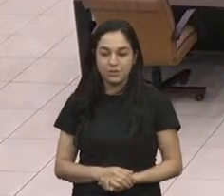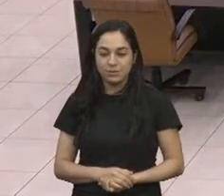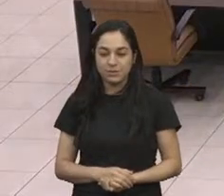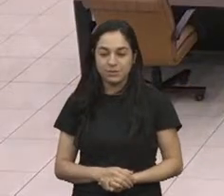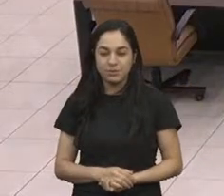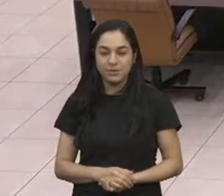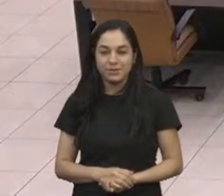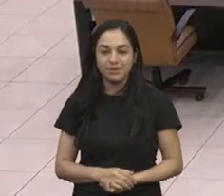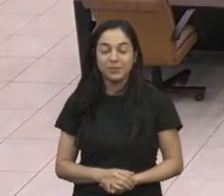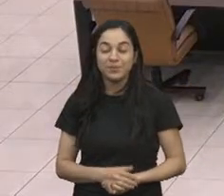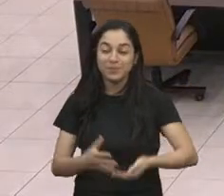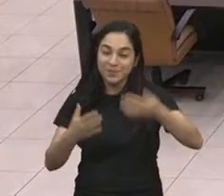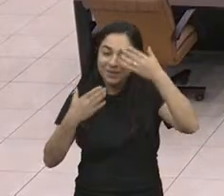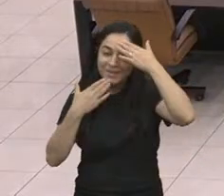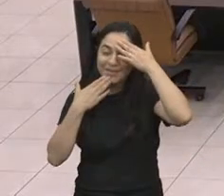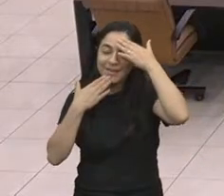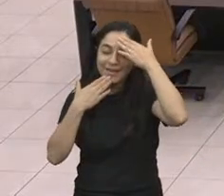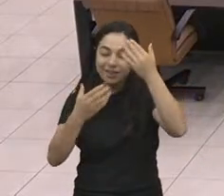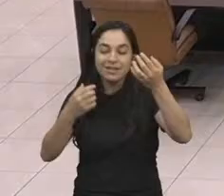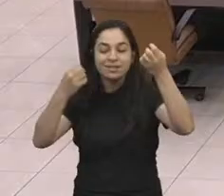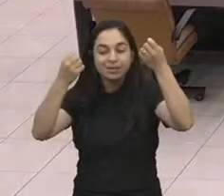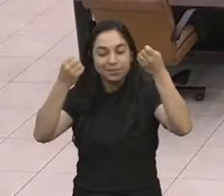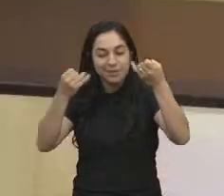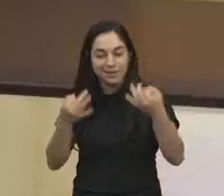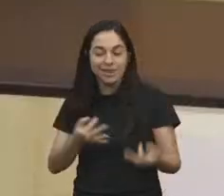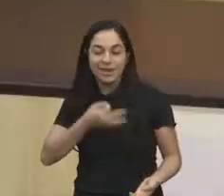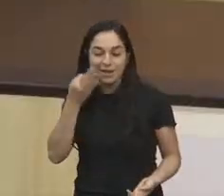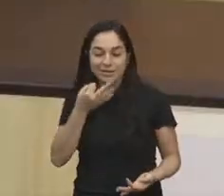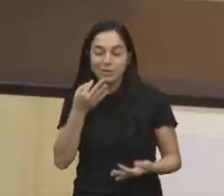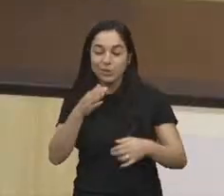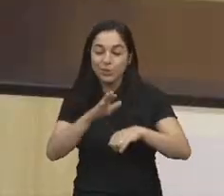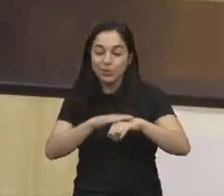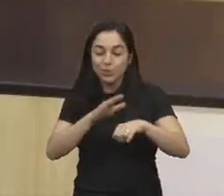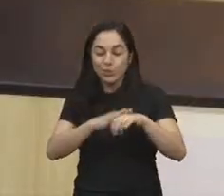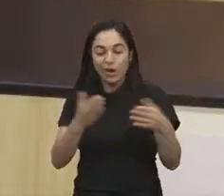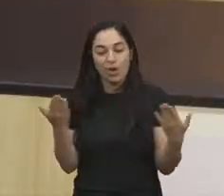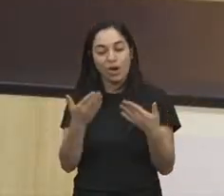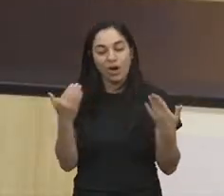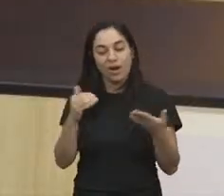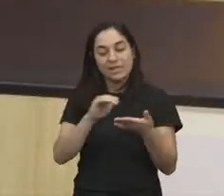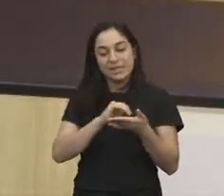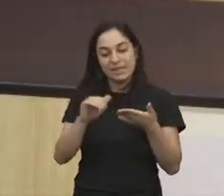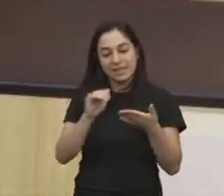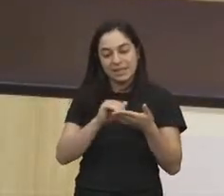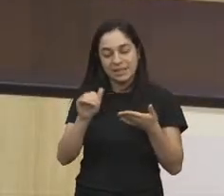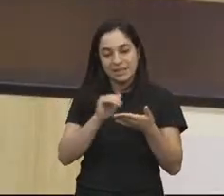Que agradeço a explanação. Convido agora a Secretaria